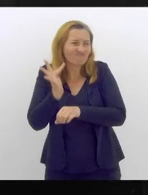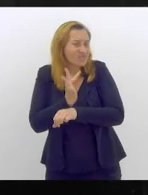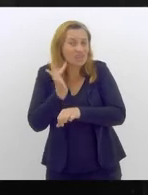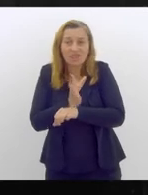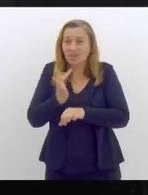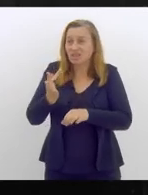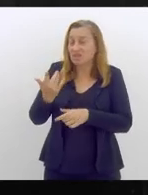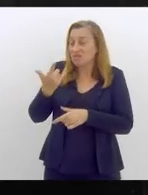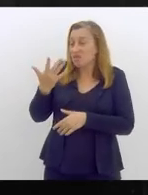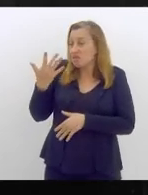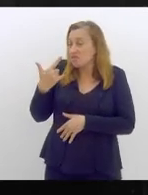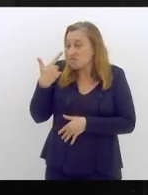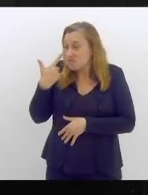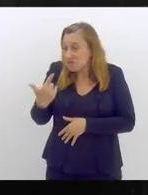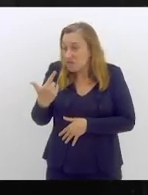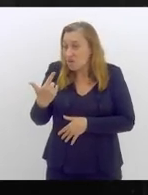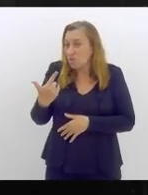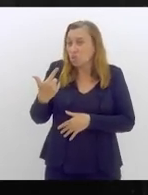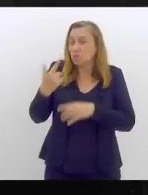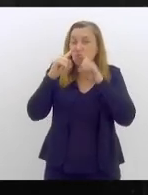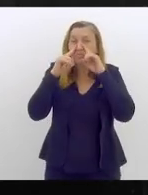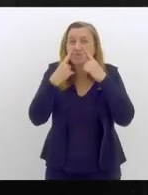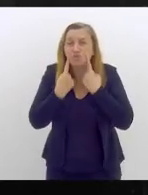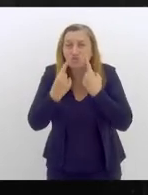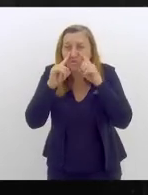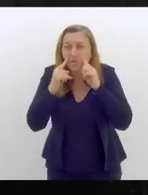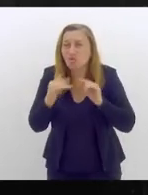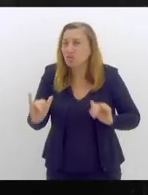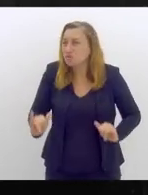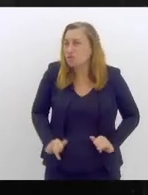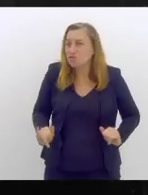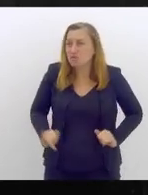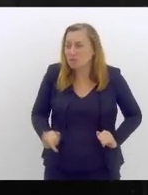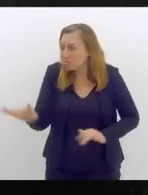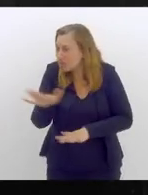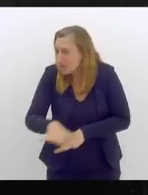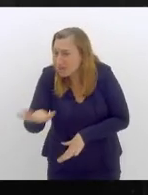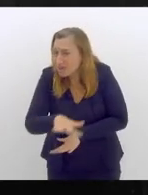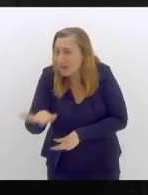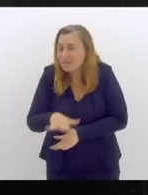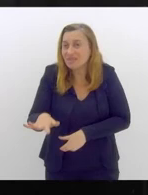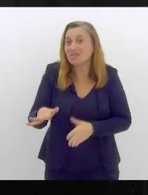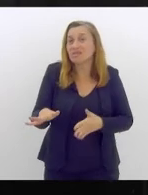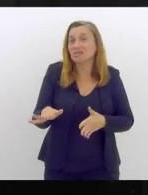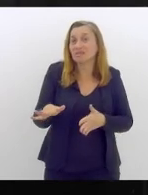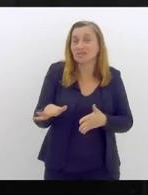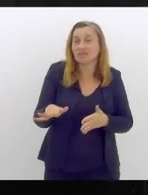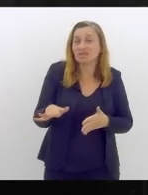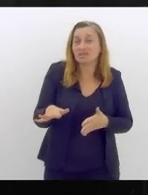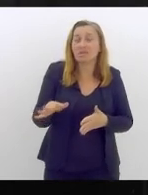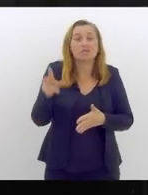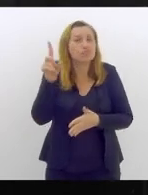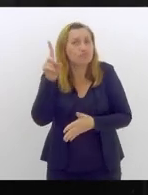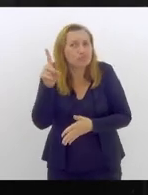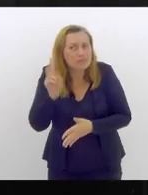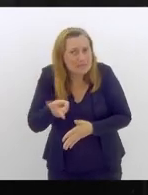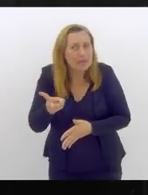que já não aguentava ver o choros está vencedores dessas crianças constantemente